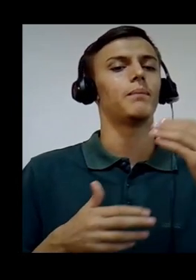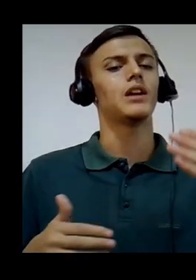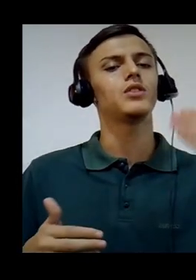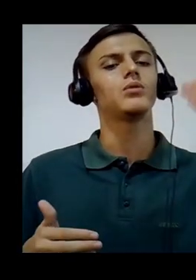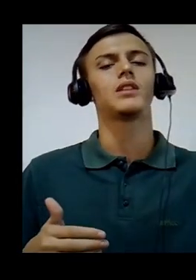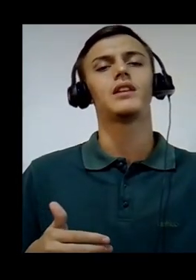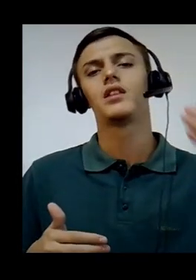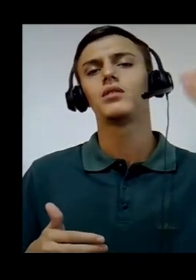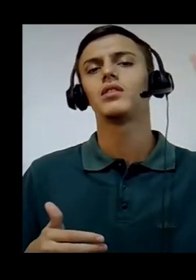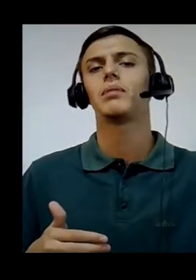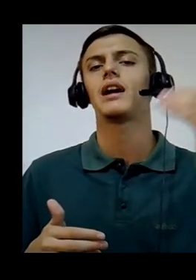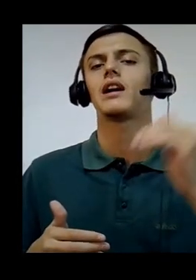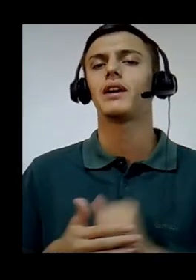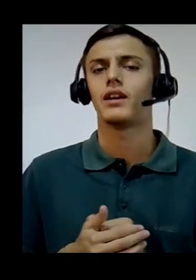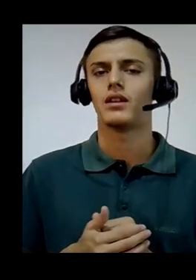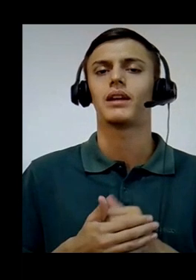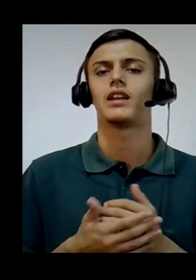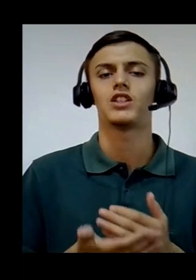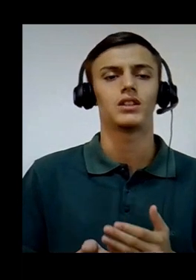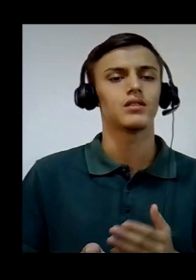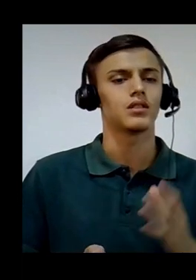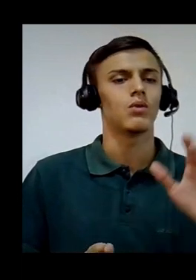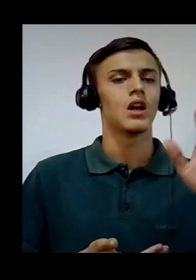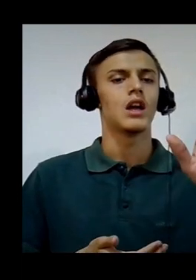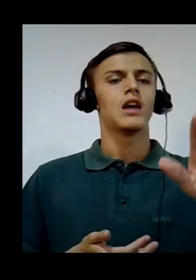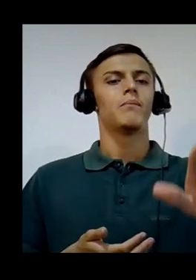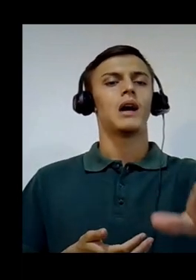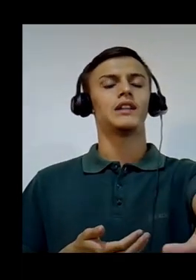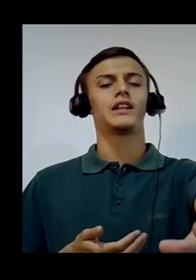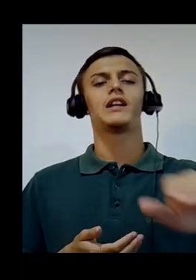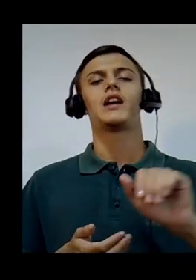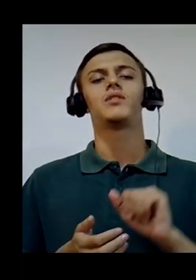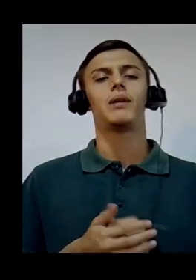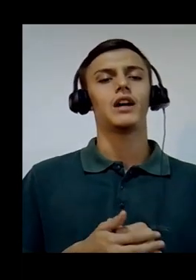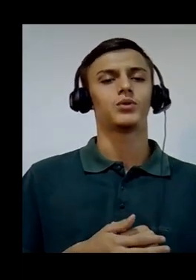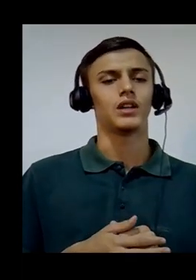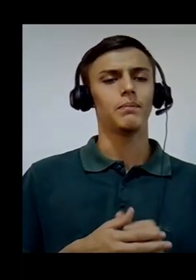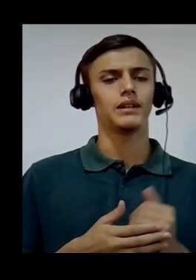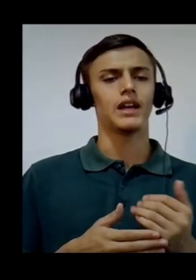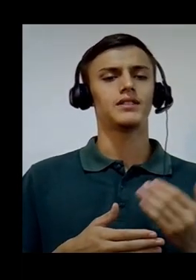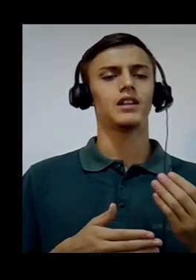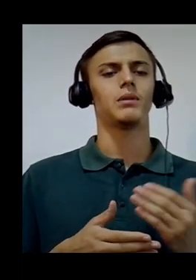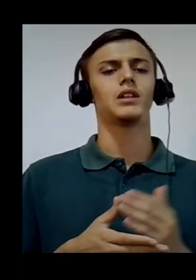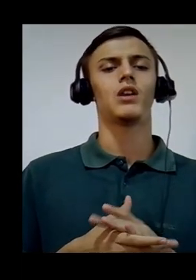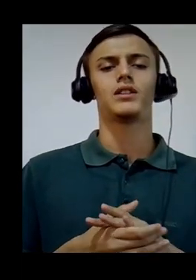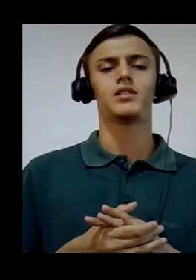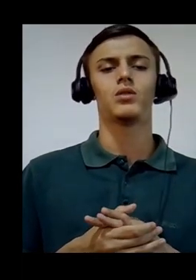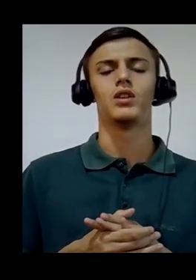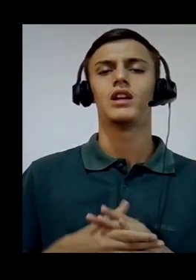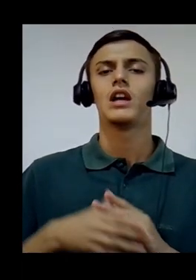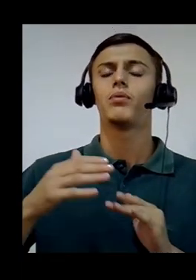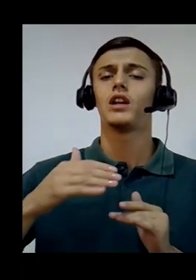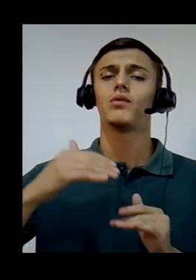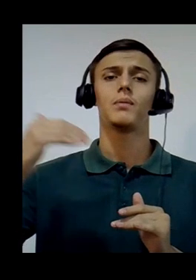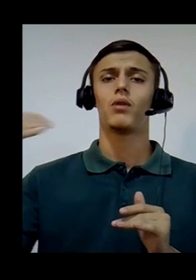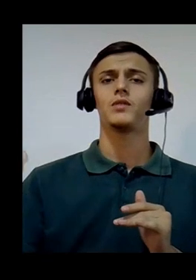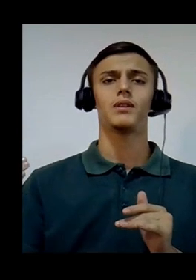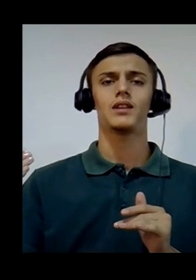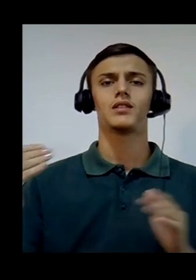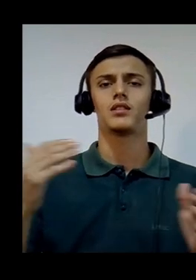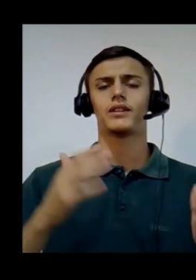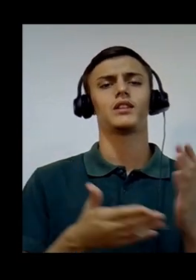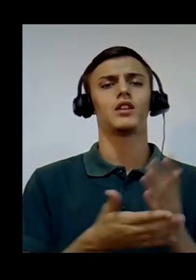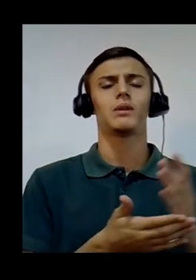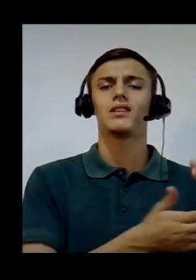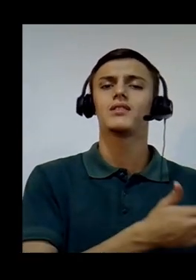dentro da Bernec, depende do que está escrito na placa amarela, plaquinha de atenção. Ali naquele caso embaixo, né, pedestre caminha na rota segura. Por ali você